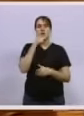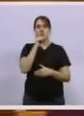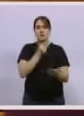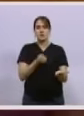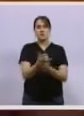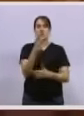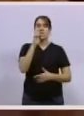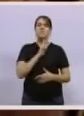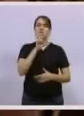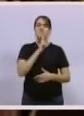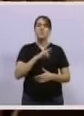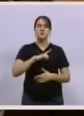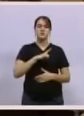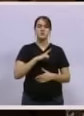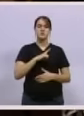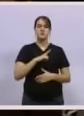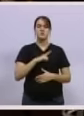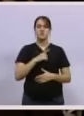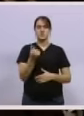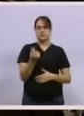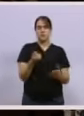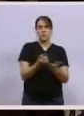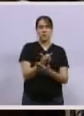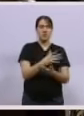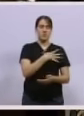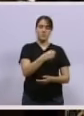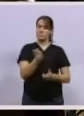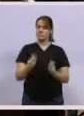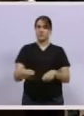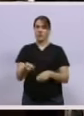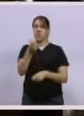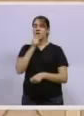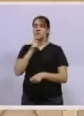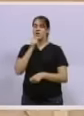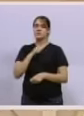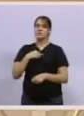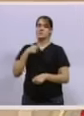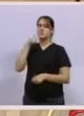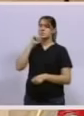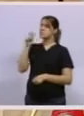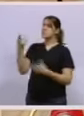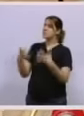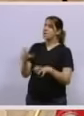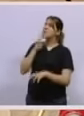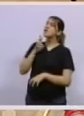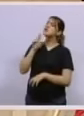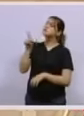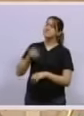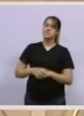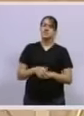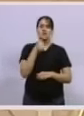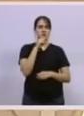comprava sorvete, mas só tinha dinheiro para comprar para os filhos. Não tinha para ela. E aí ele sempre perguntava para ela, mãe, por que a senhora não toma sorvete